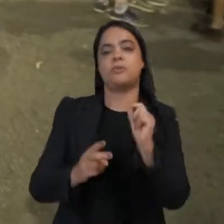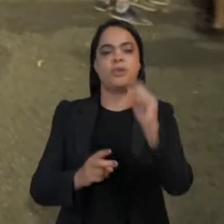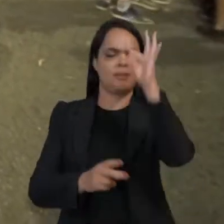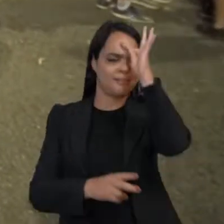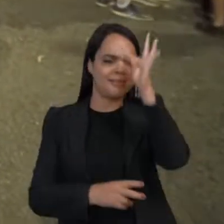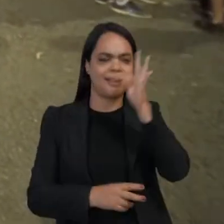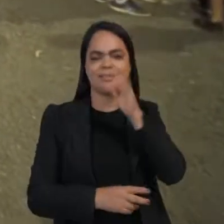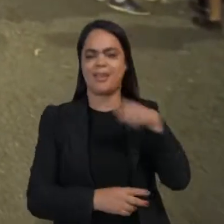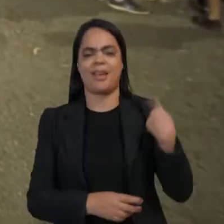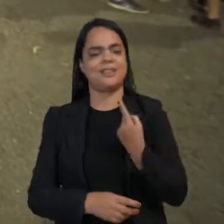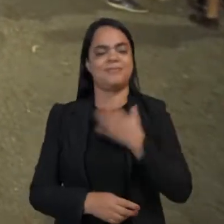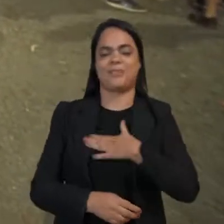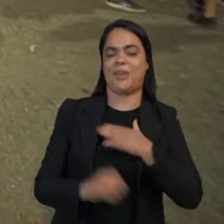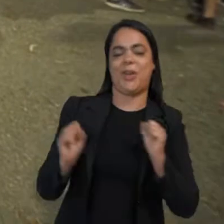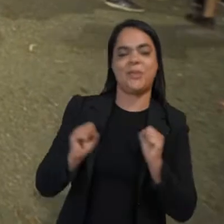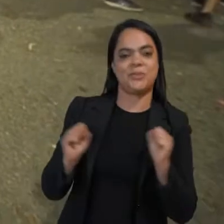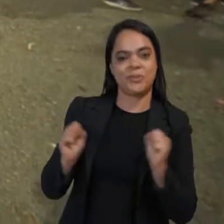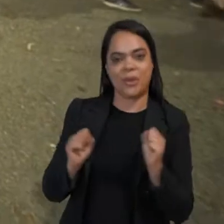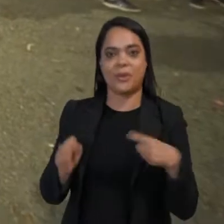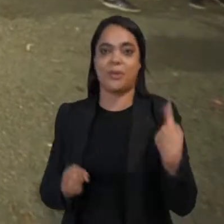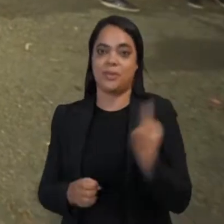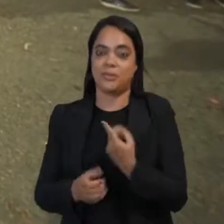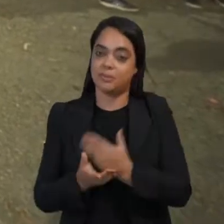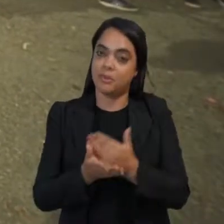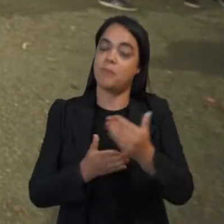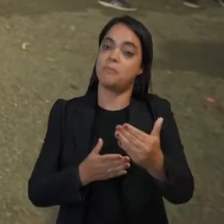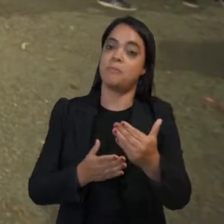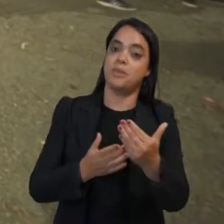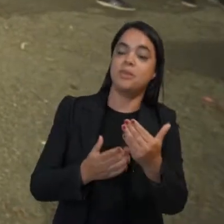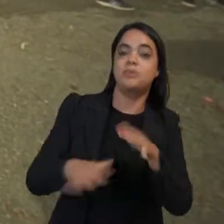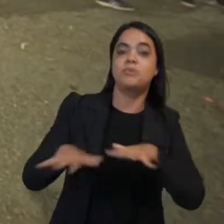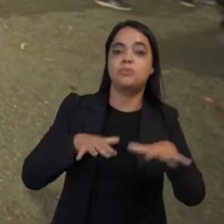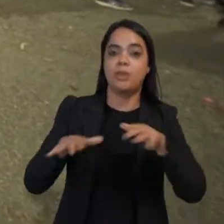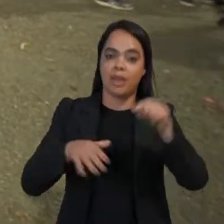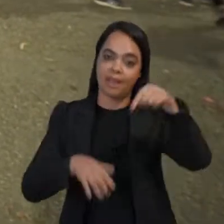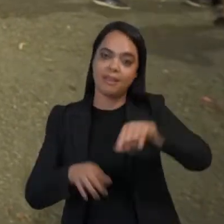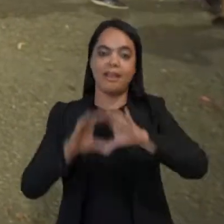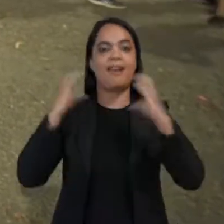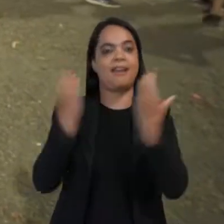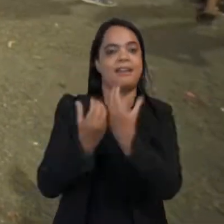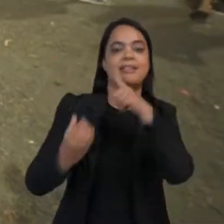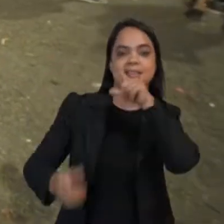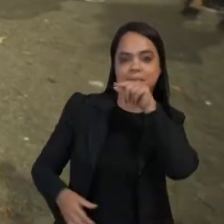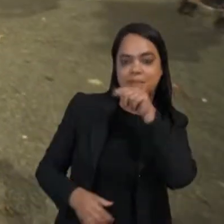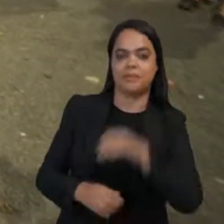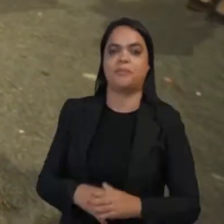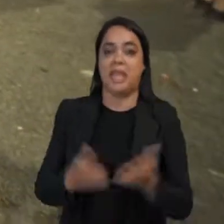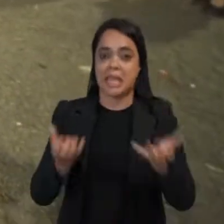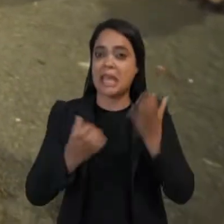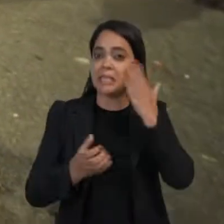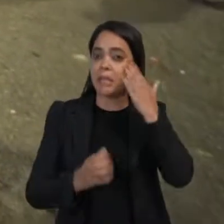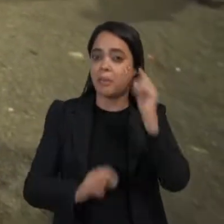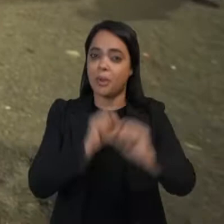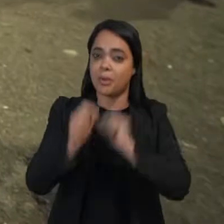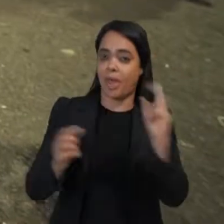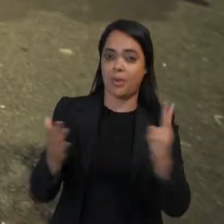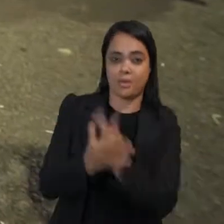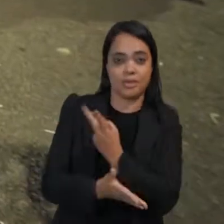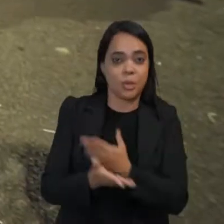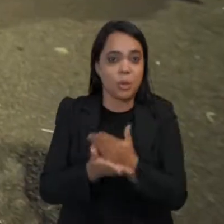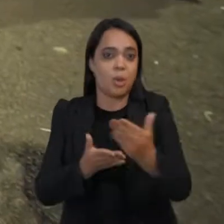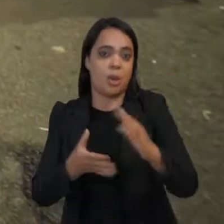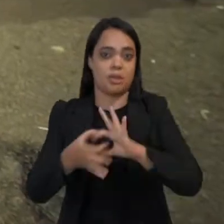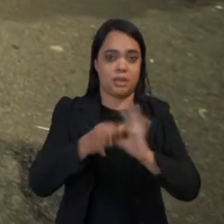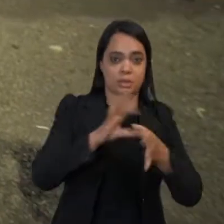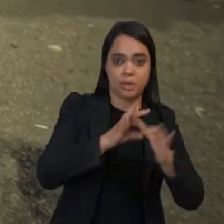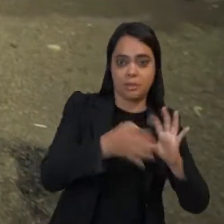aquela tradição que a gente adora, nossa largada dos jogos será dada aqui, ó, na Arena Sabiazinho. Quer saber tudo o que aconteceu na abertura